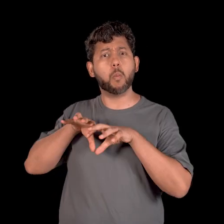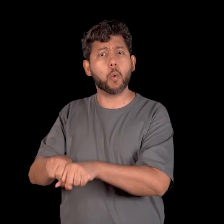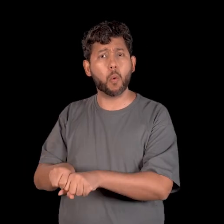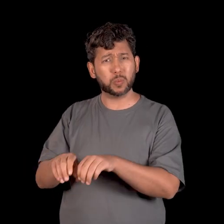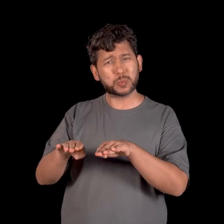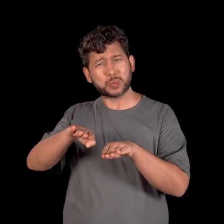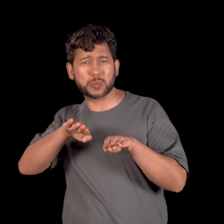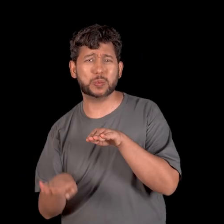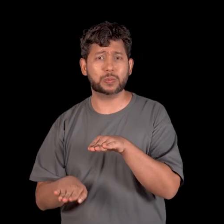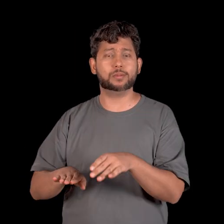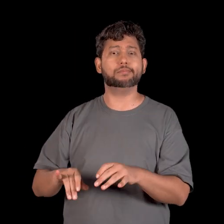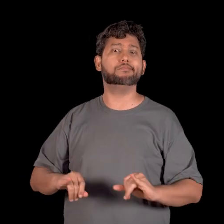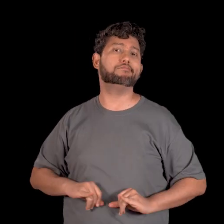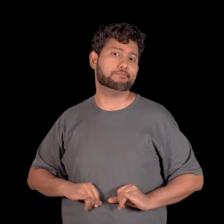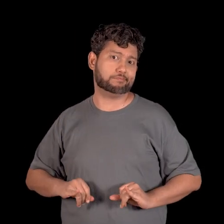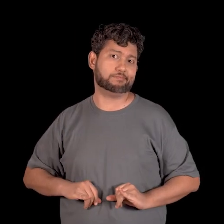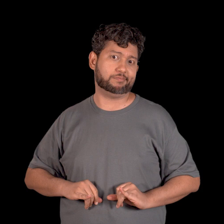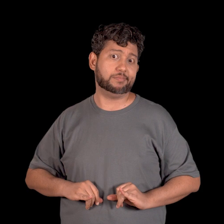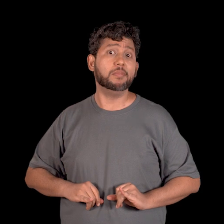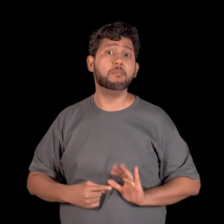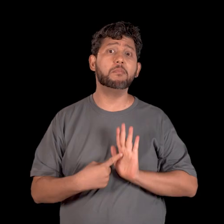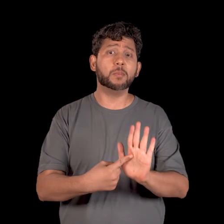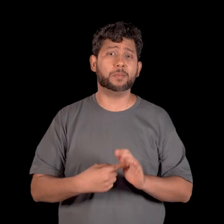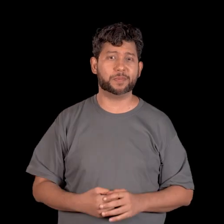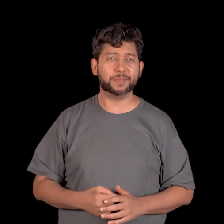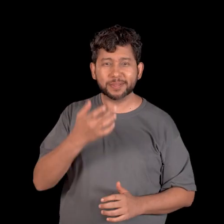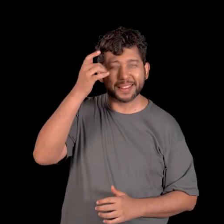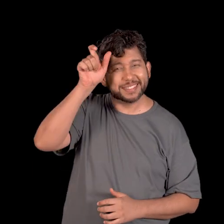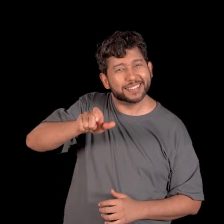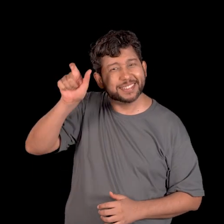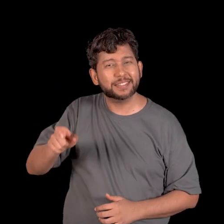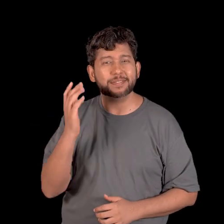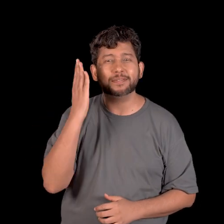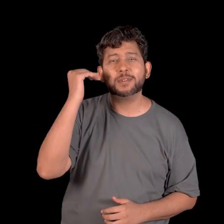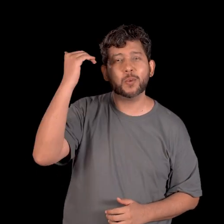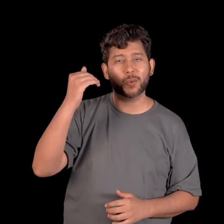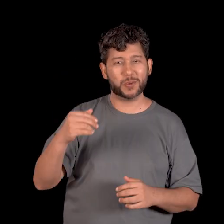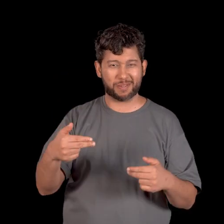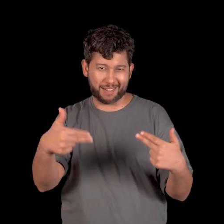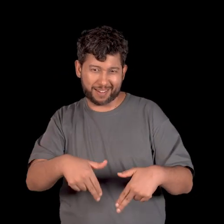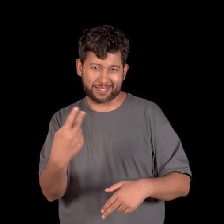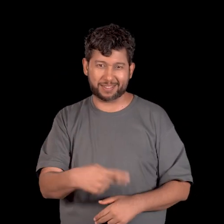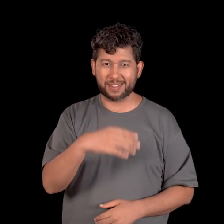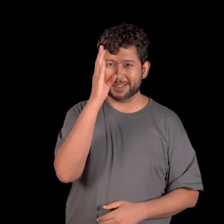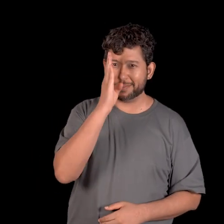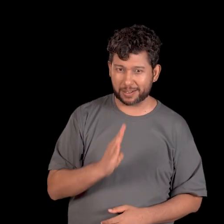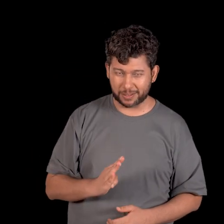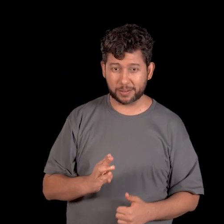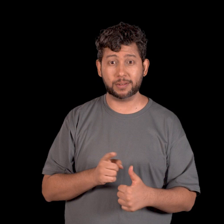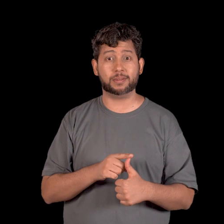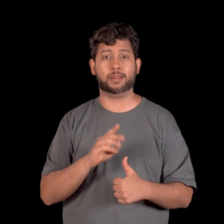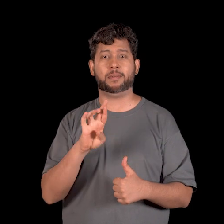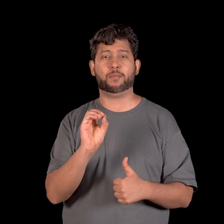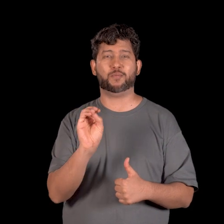rap, denunciam perversas formas de dominação e muitas desigualdades que ocorrem no contexto social. Entre os artistas